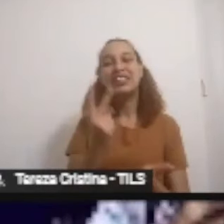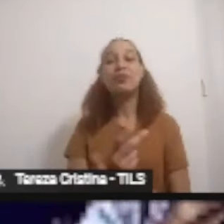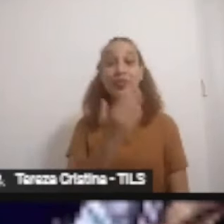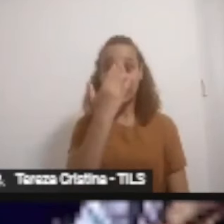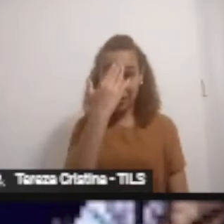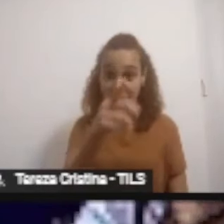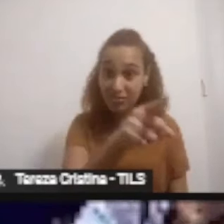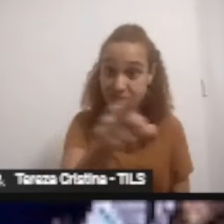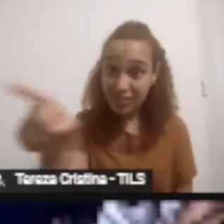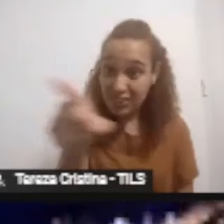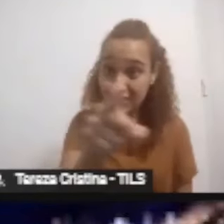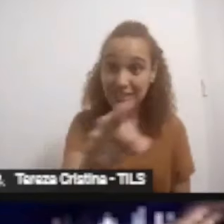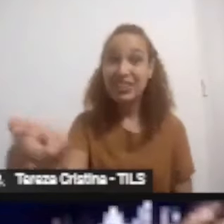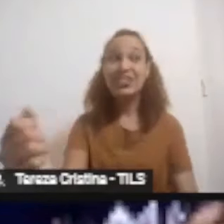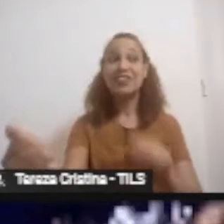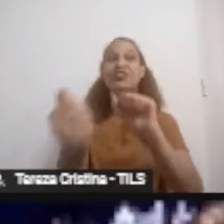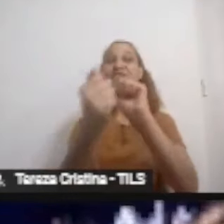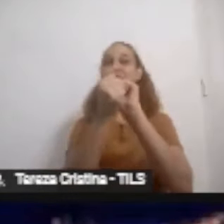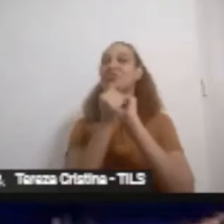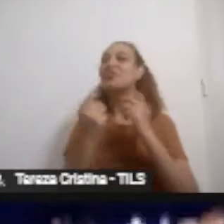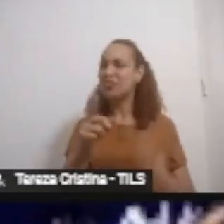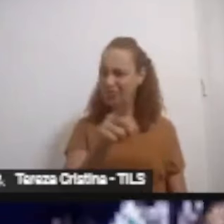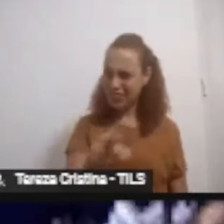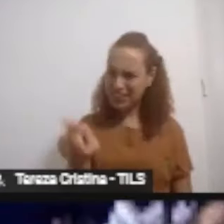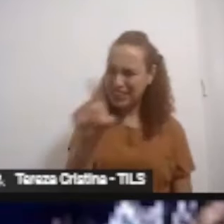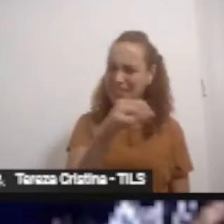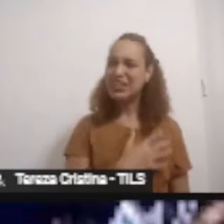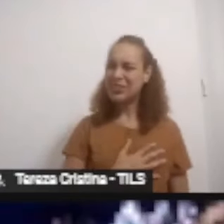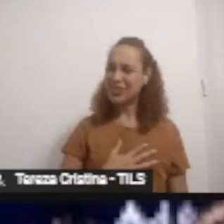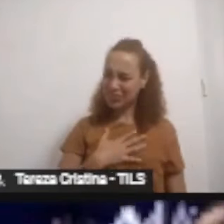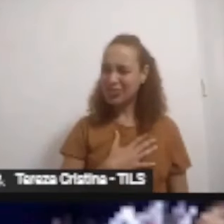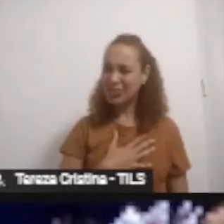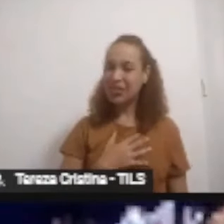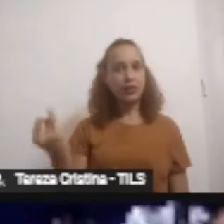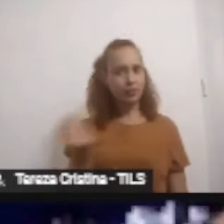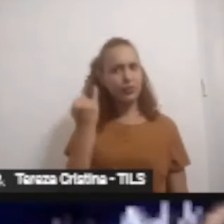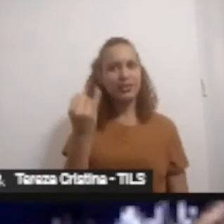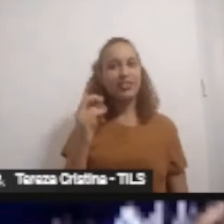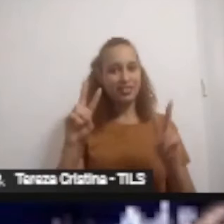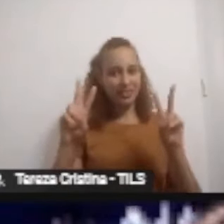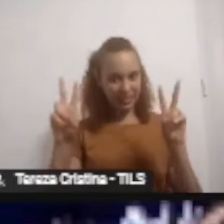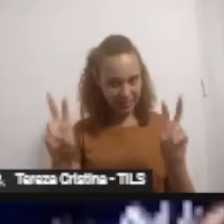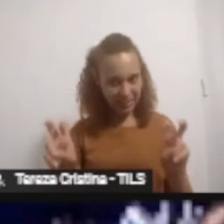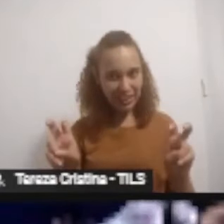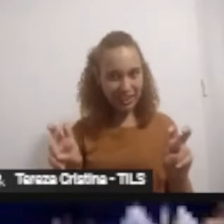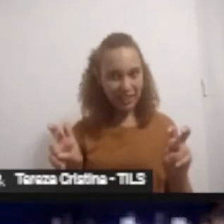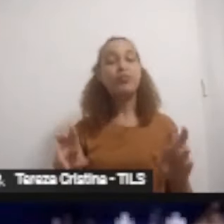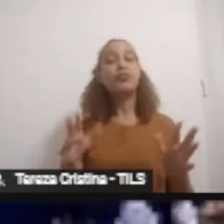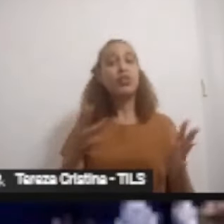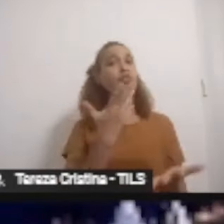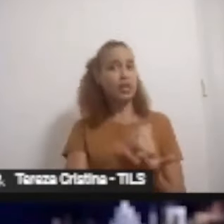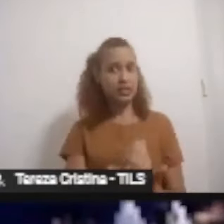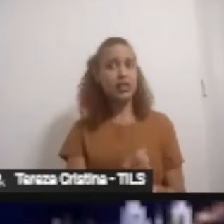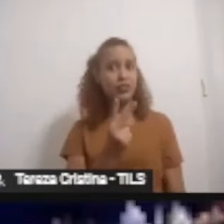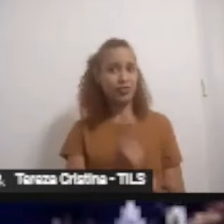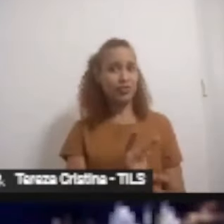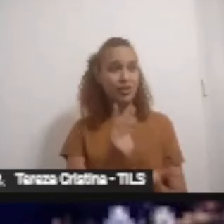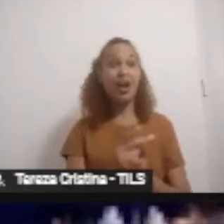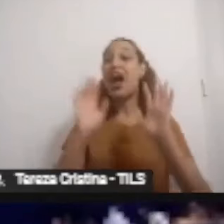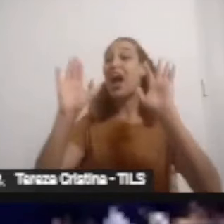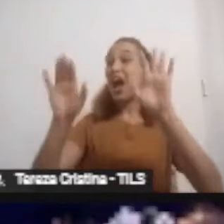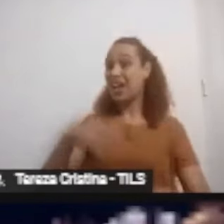que estiveram aqui com a gente. Você gostou? Achou importante esse tema? Vai ficar salvo depois. Ai, agradecer minha mãe que tá